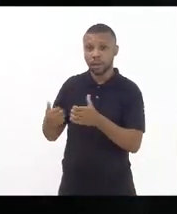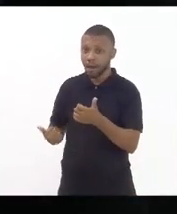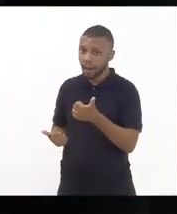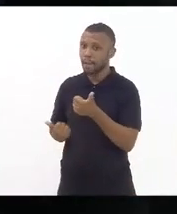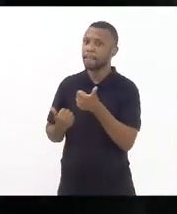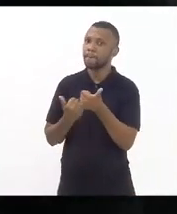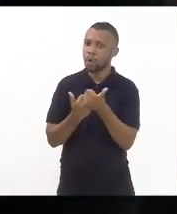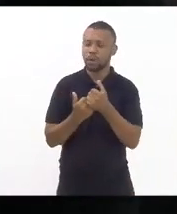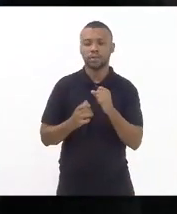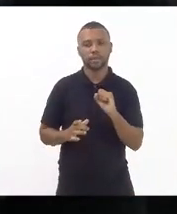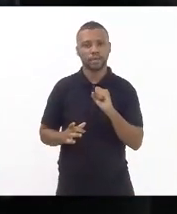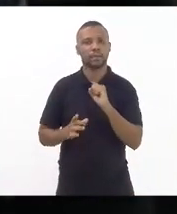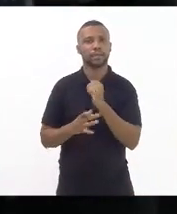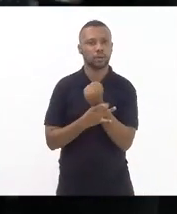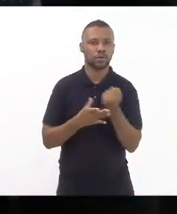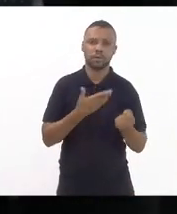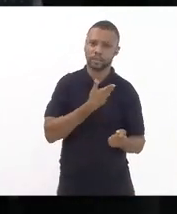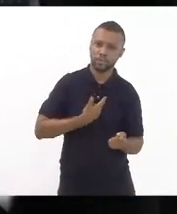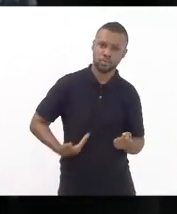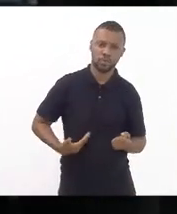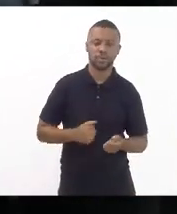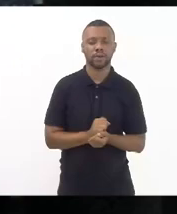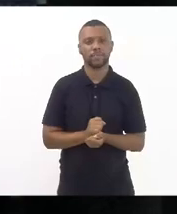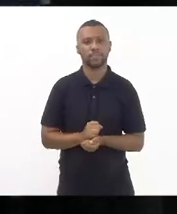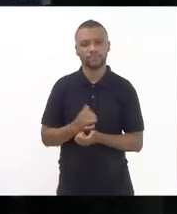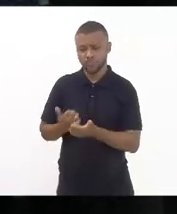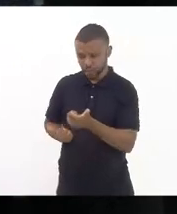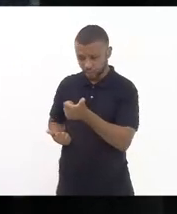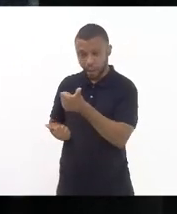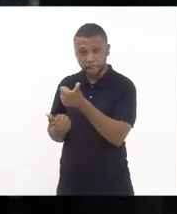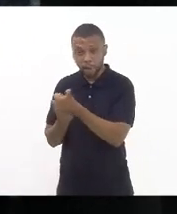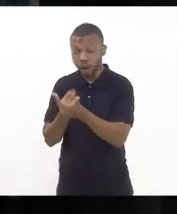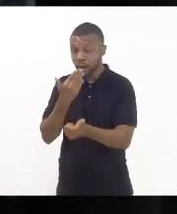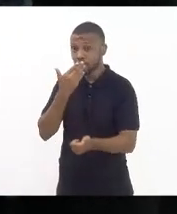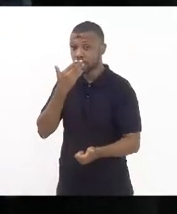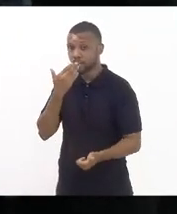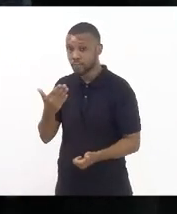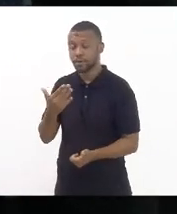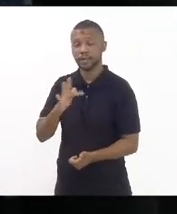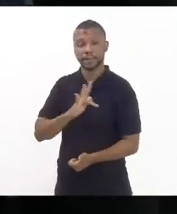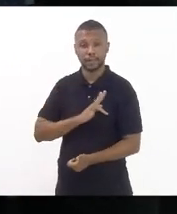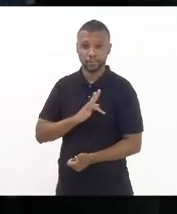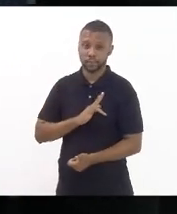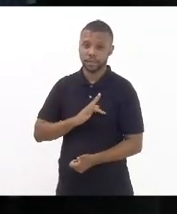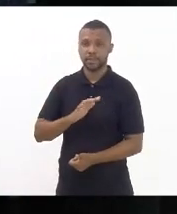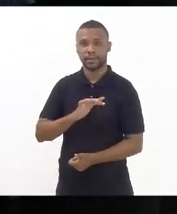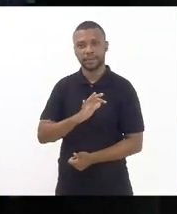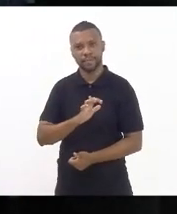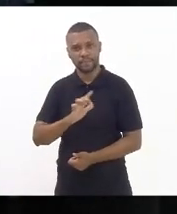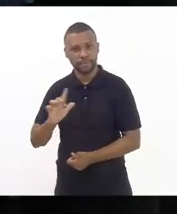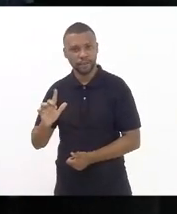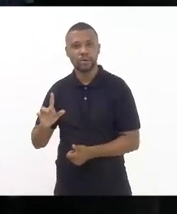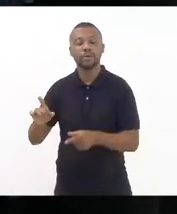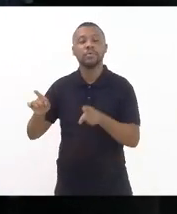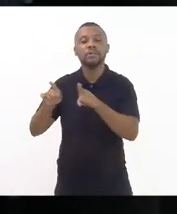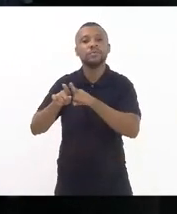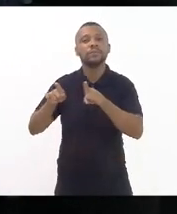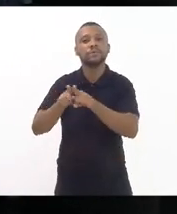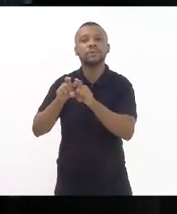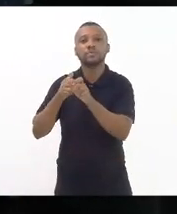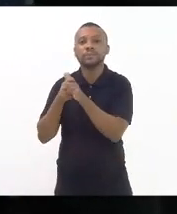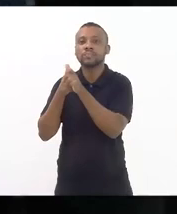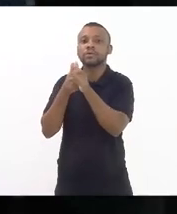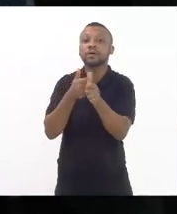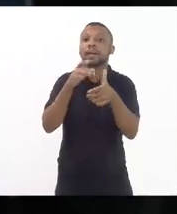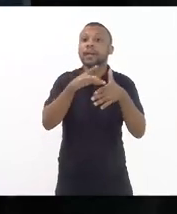segurança pública, a favor da Polícia Civil, e acompanhando a liderança do